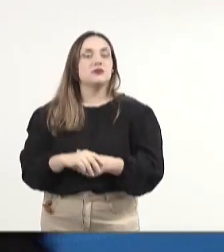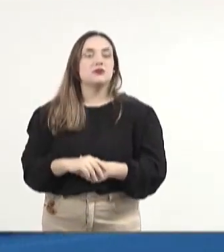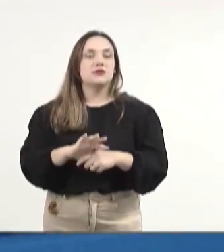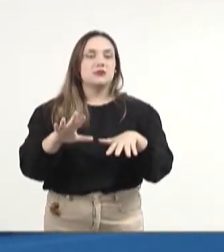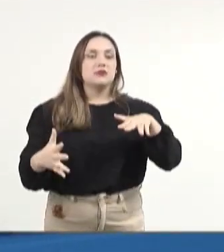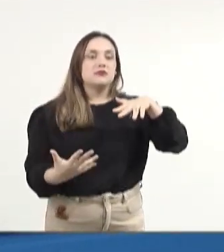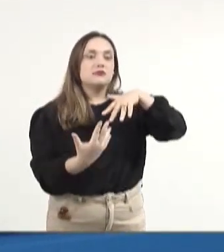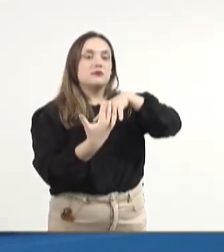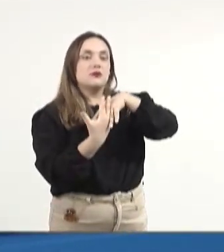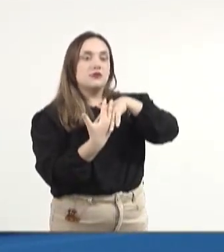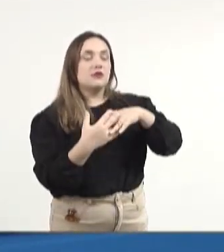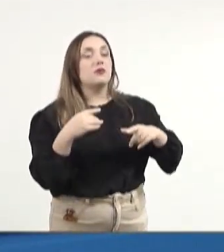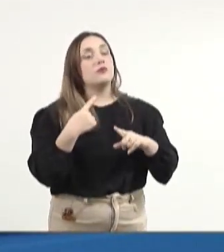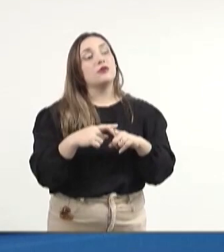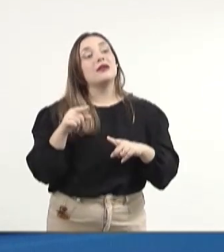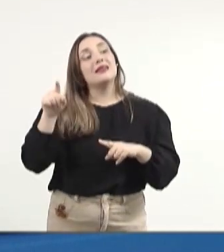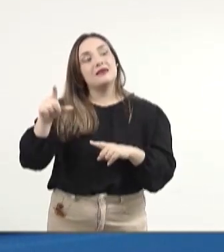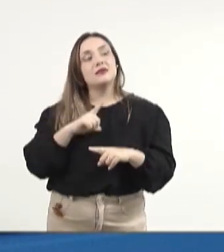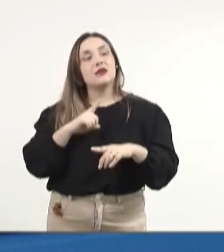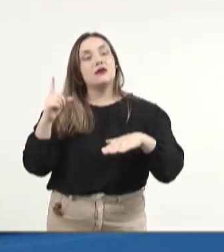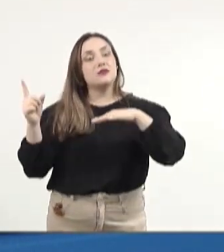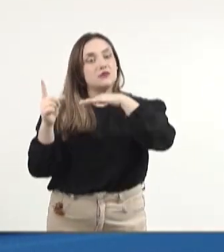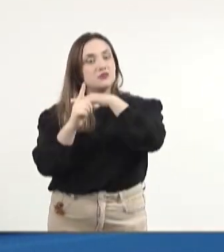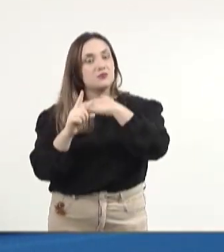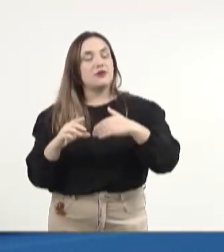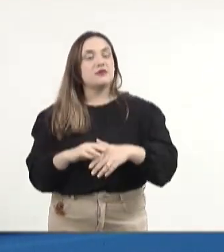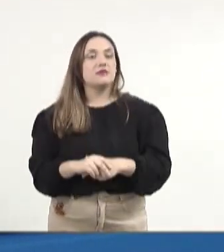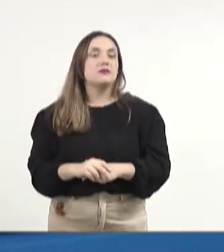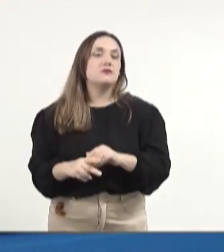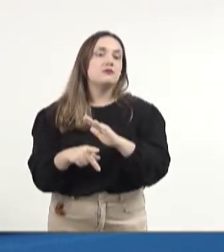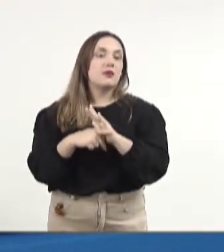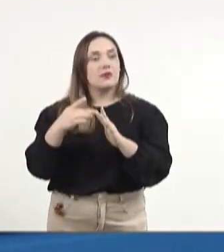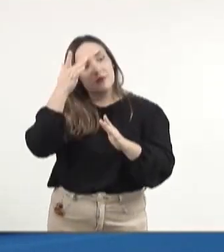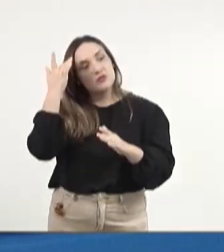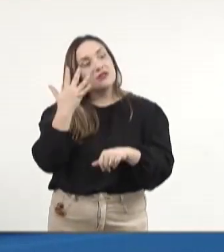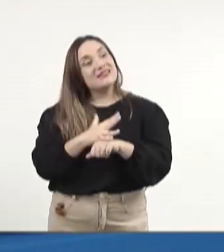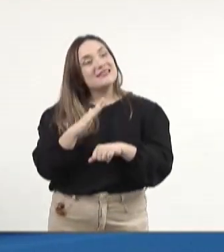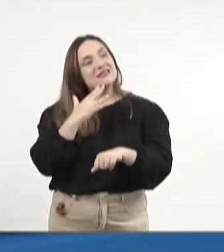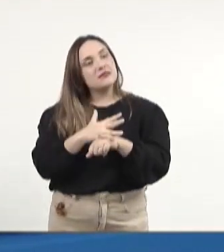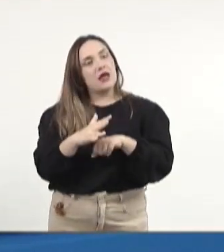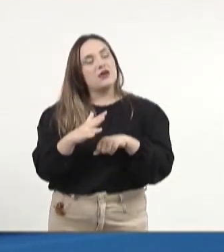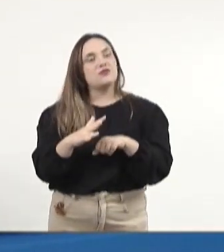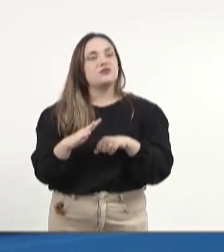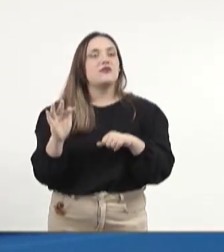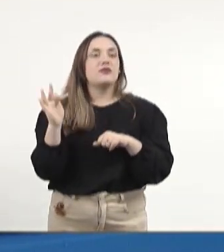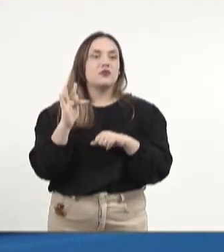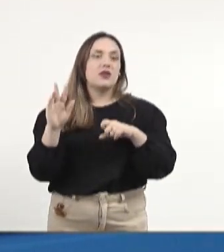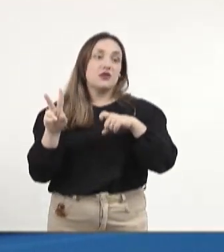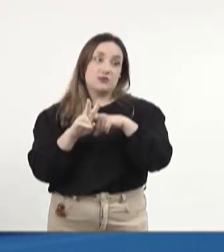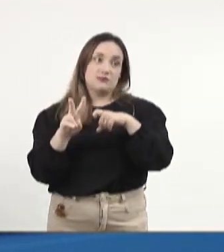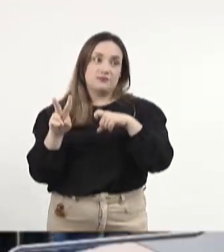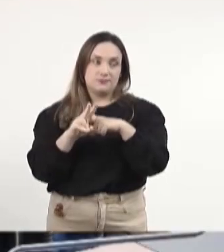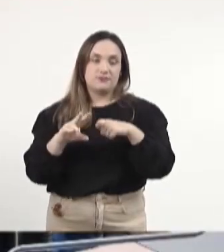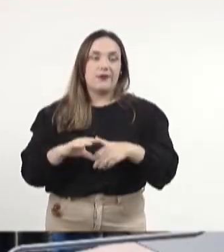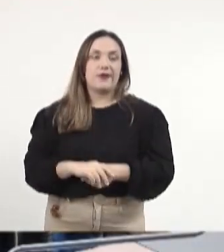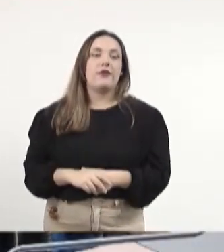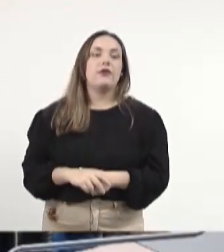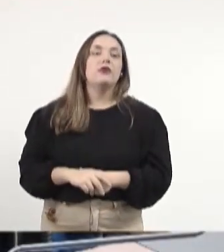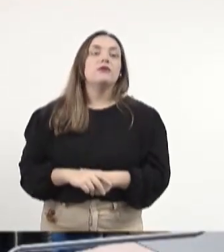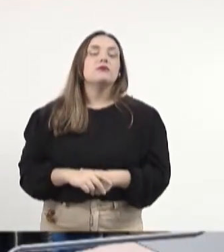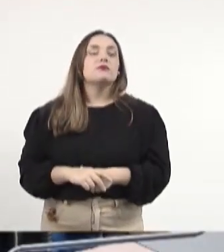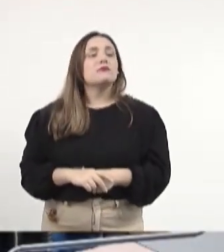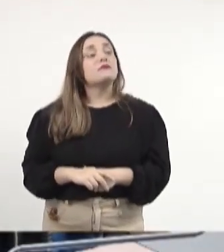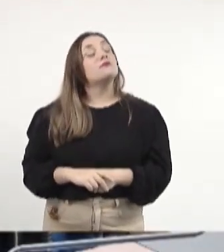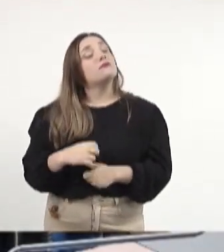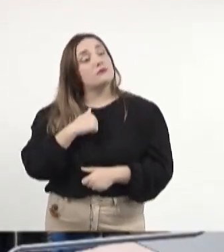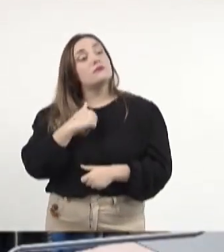ao FMS, existe lá o atendimento que são feitos pelos residentes e pelos professores da Faculdade de Medicina Veterinária. E a